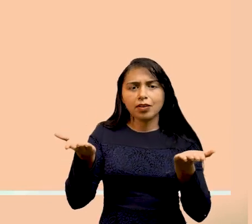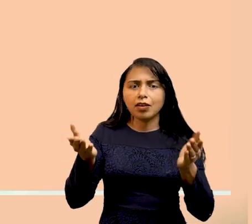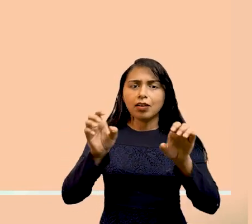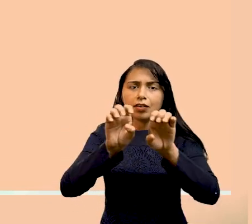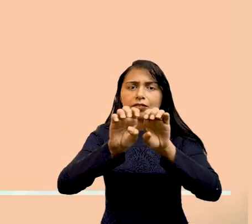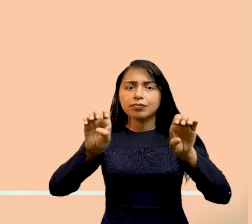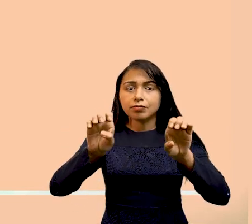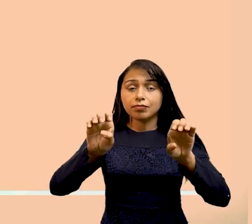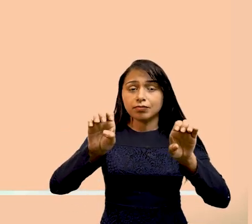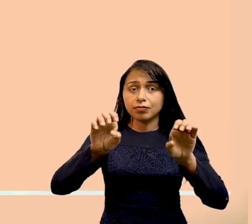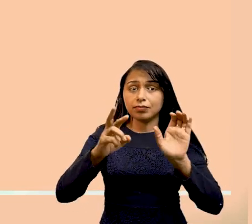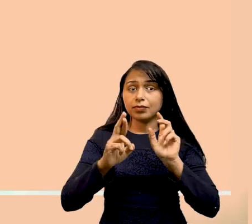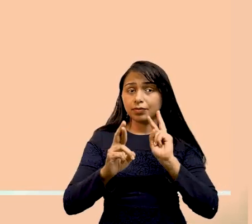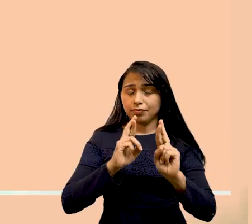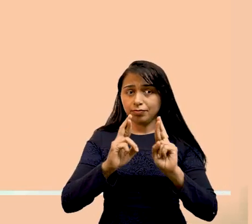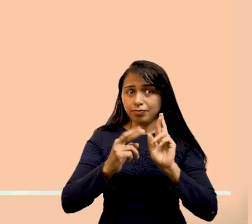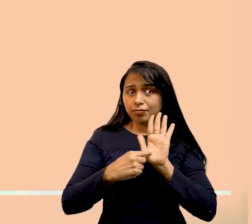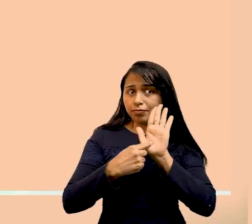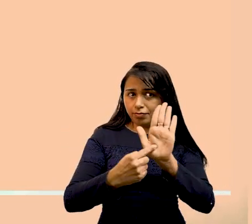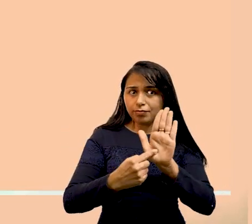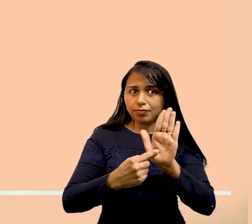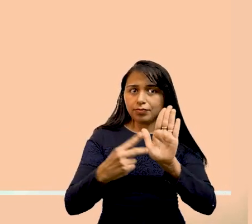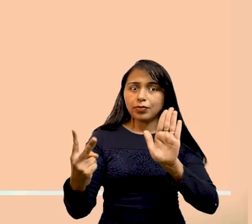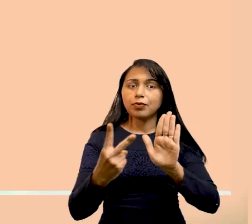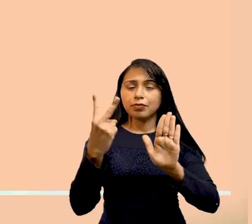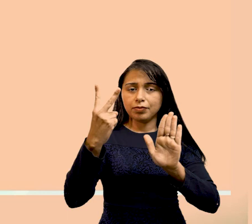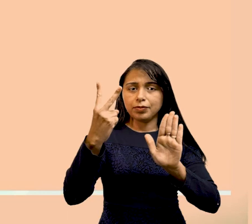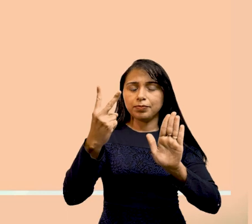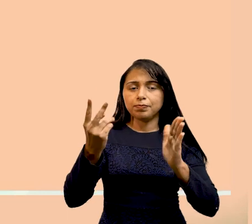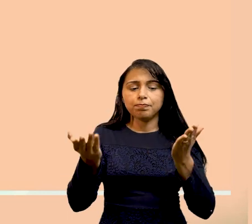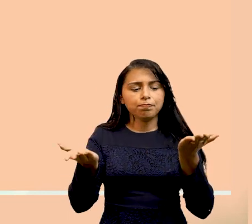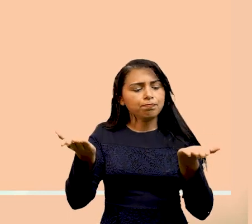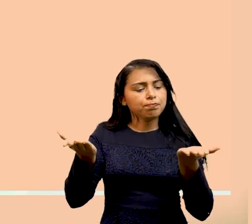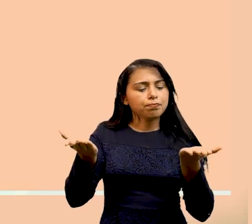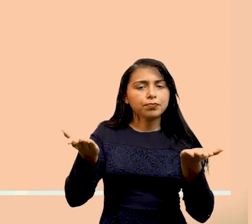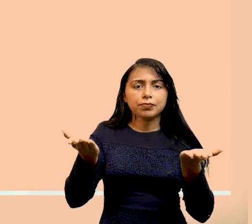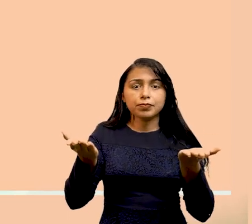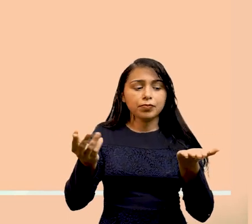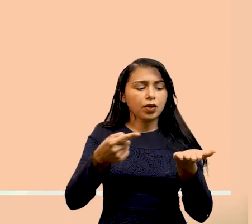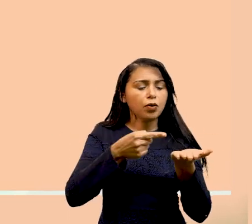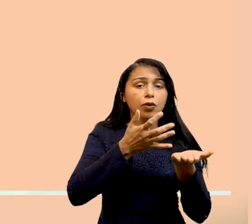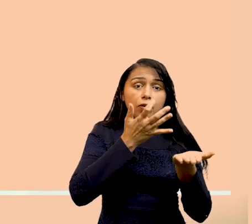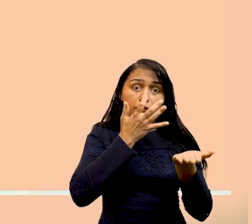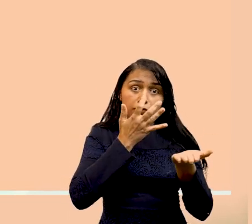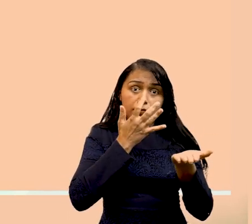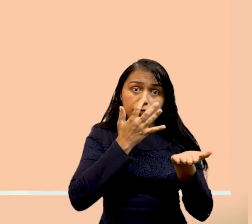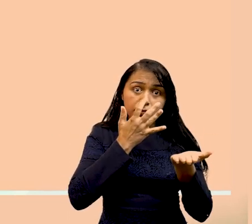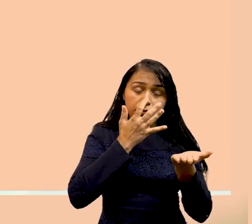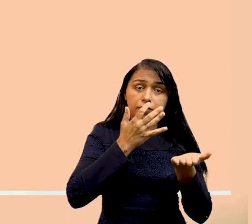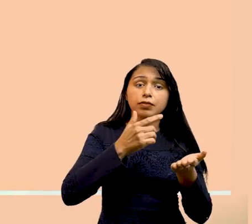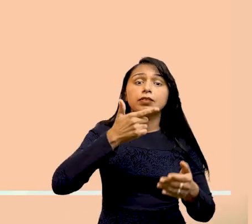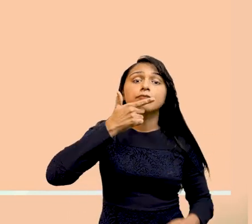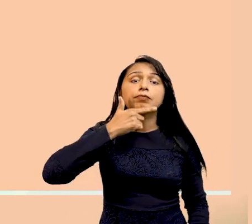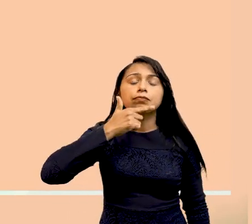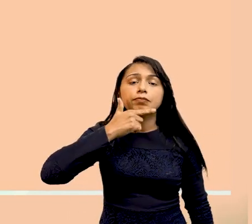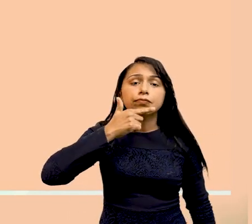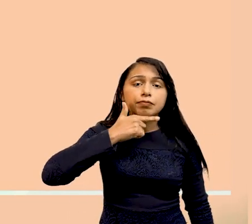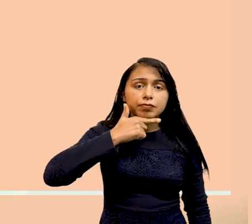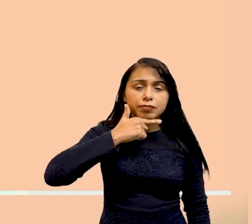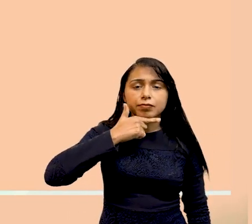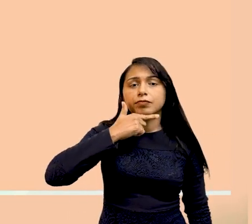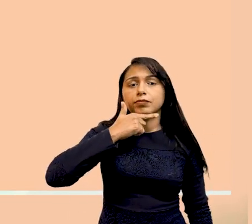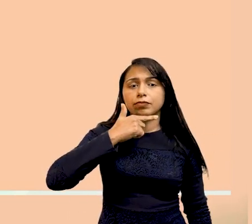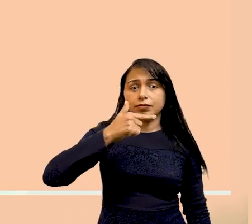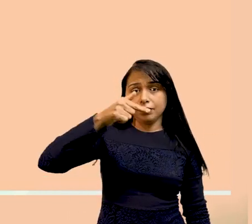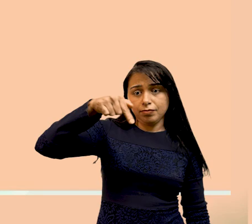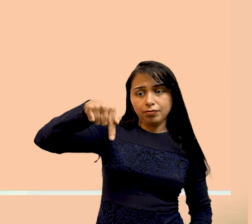A expressão matemática que relaciona uma situação acima é. Então aqui dá para verificar que ele está usando a